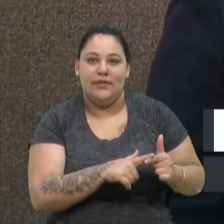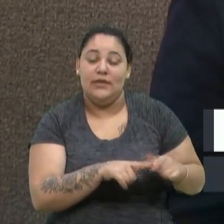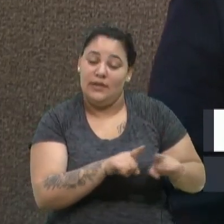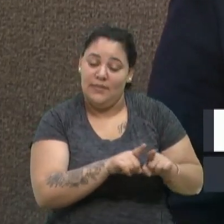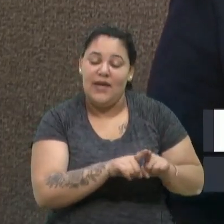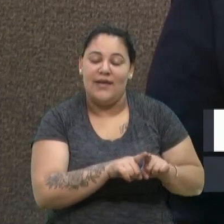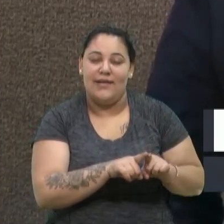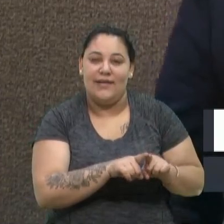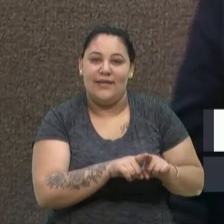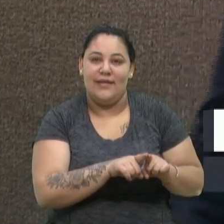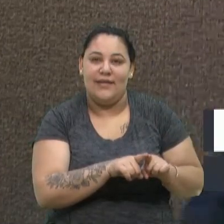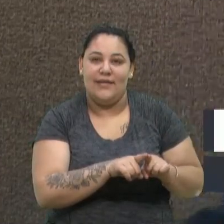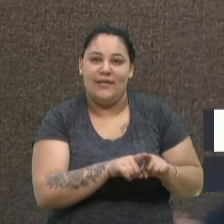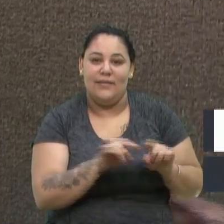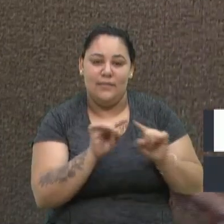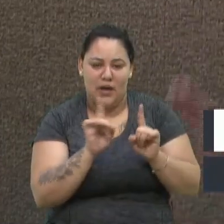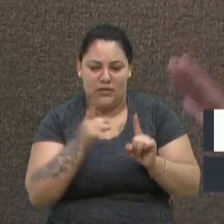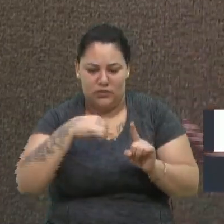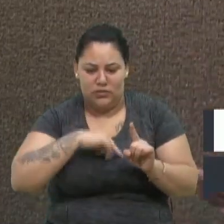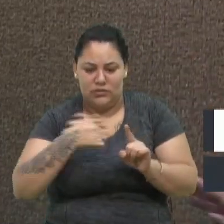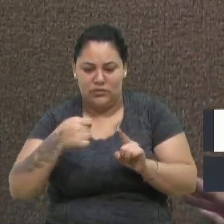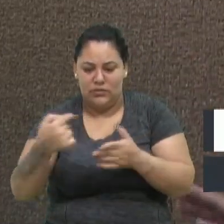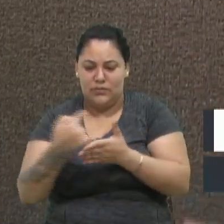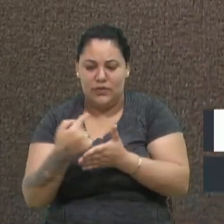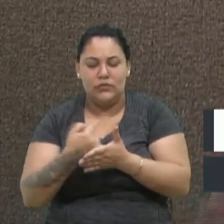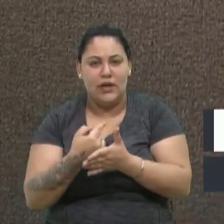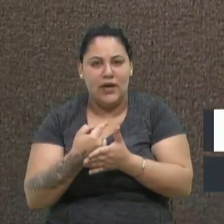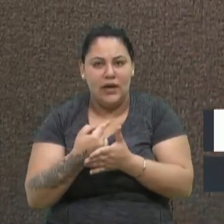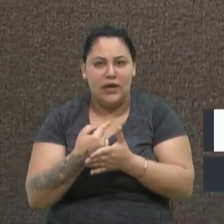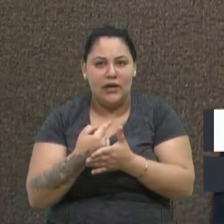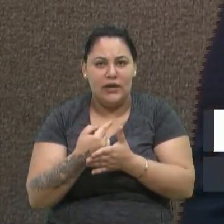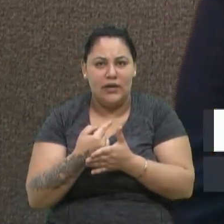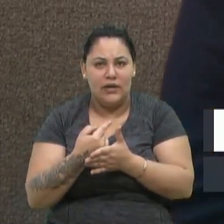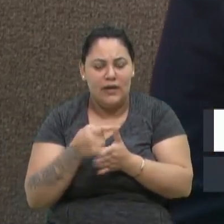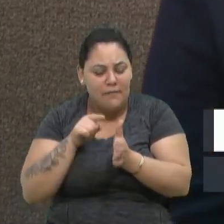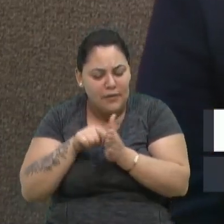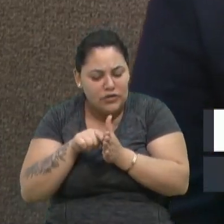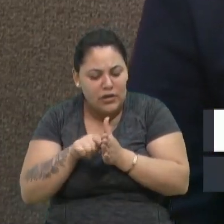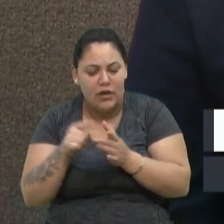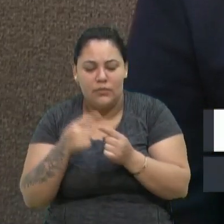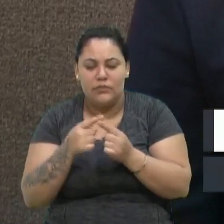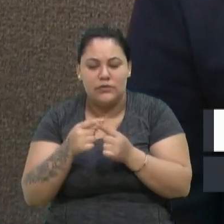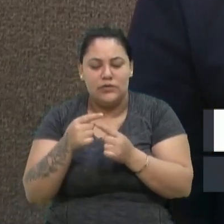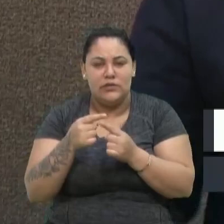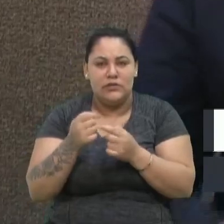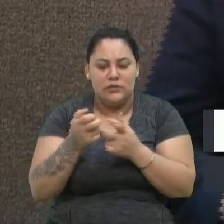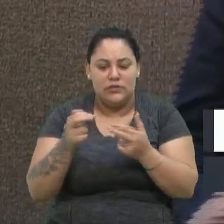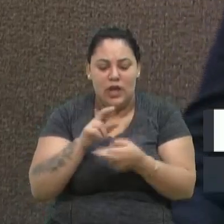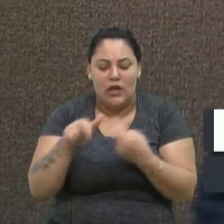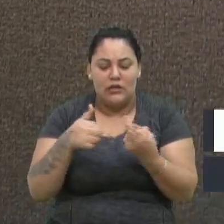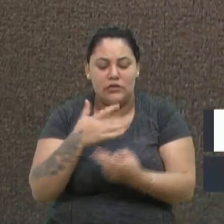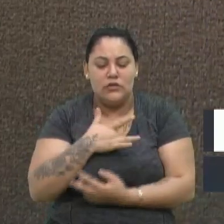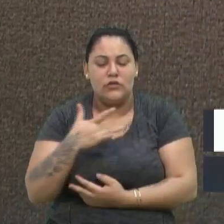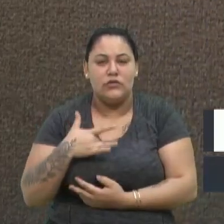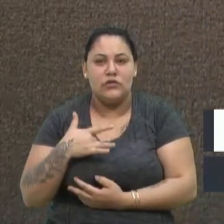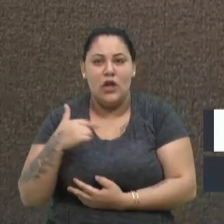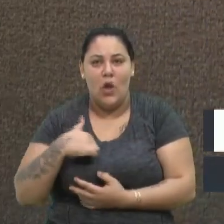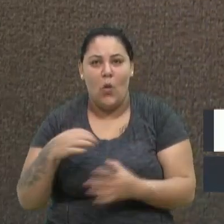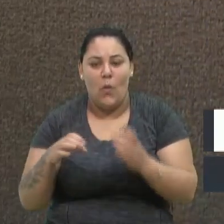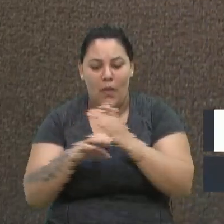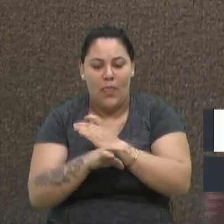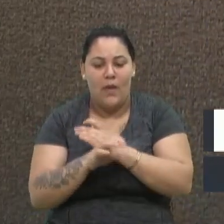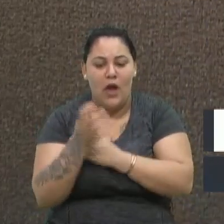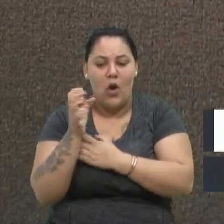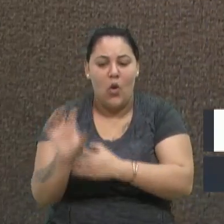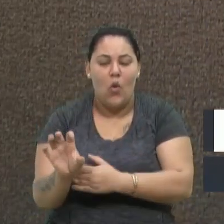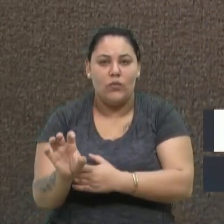Mas a gente tem que questionar e tem que investigar isso. Porque nesse caso da saúde, que eu sou completamente contra a terceirização